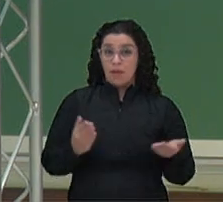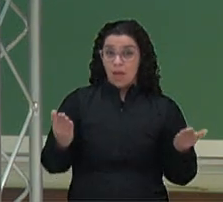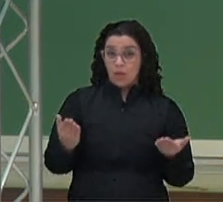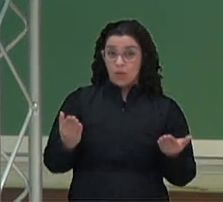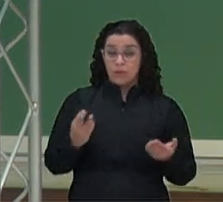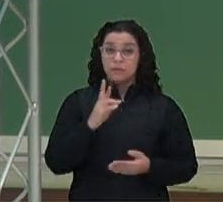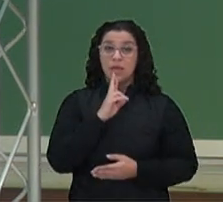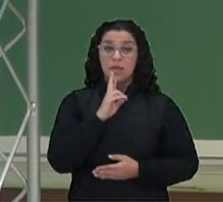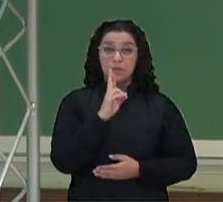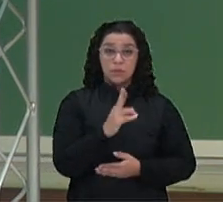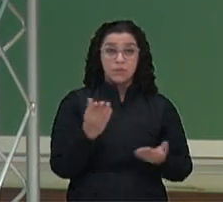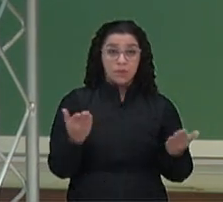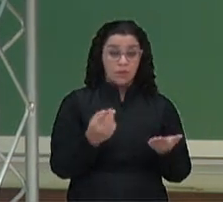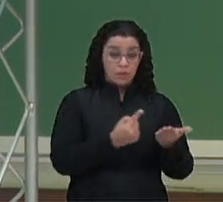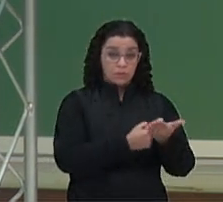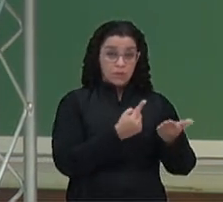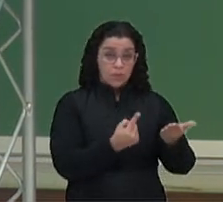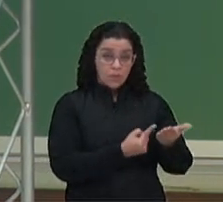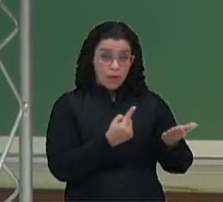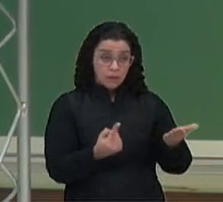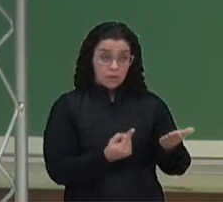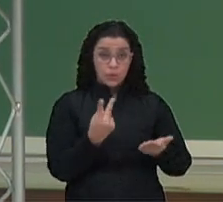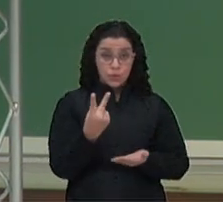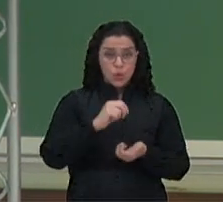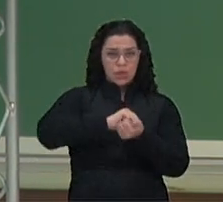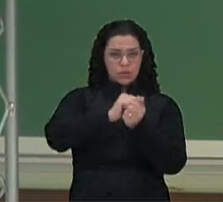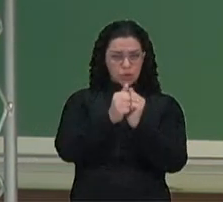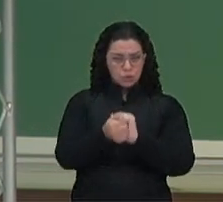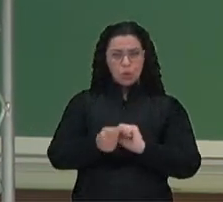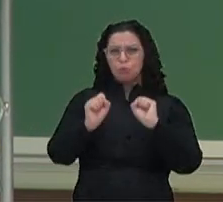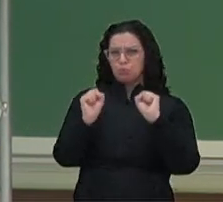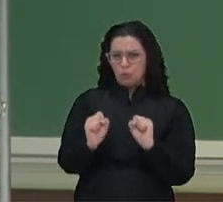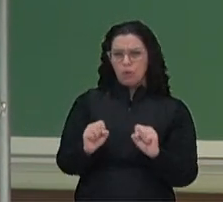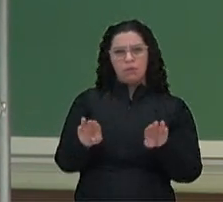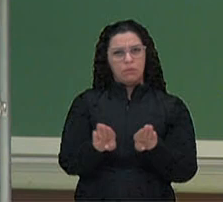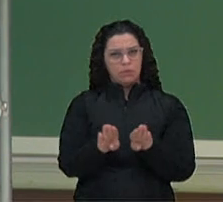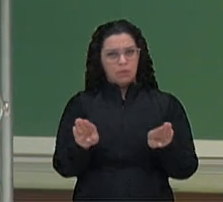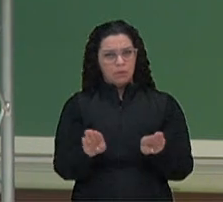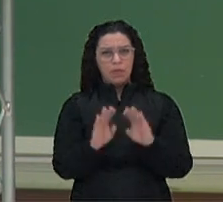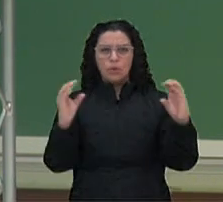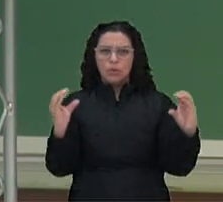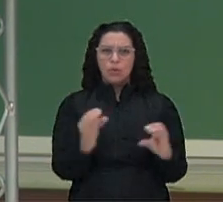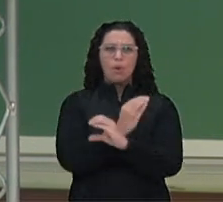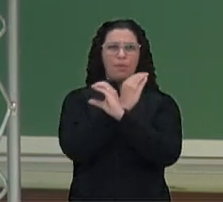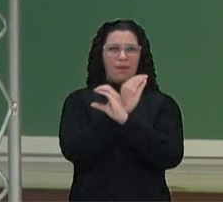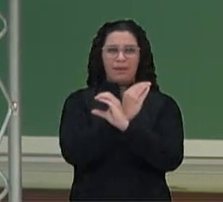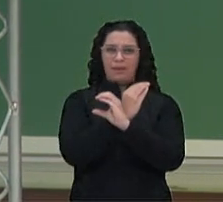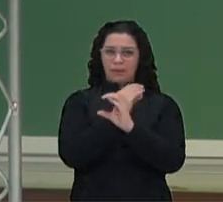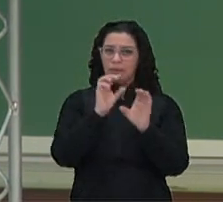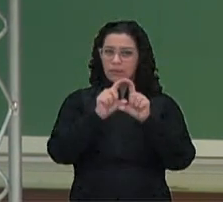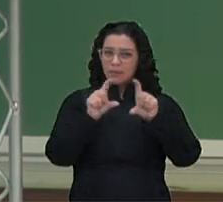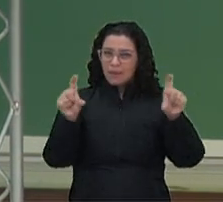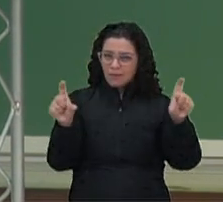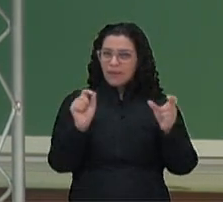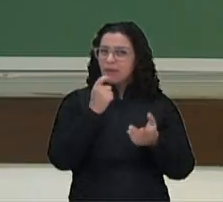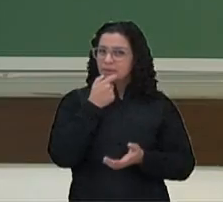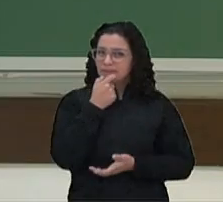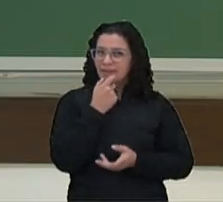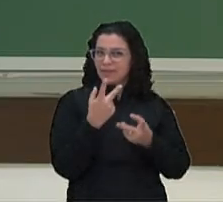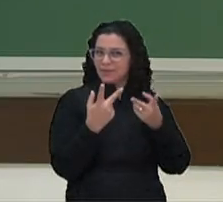você colocou no caderno de vocês somente os dois esportes, não tem problema não. Daí você pode completar um pouco mais a frase, tá